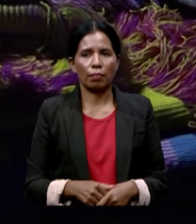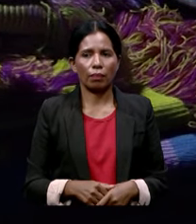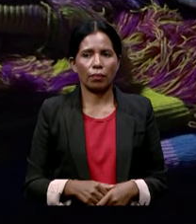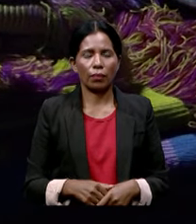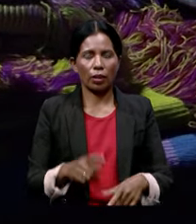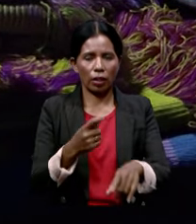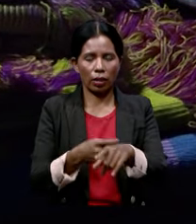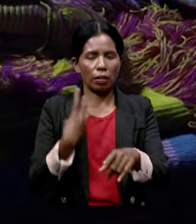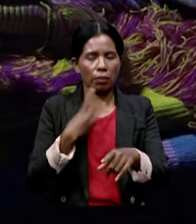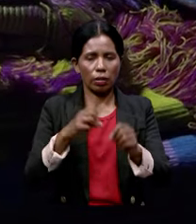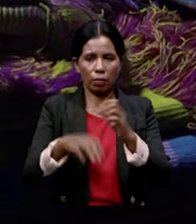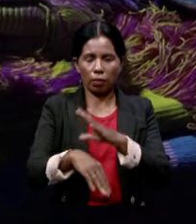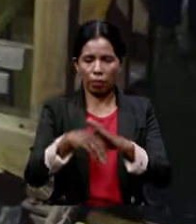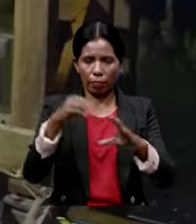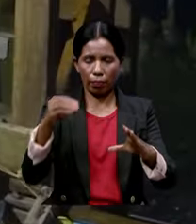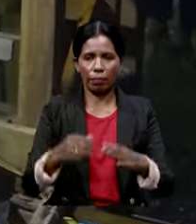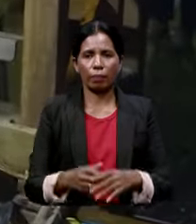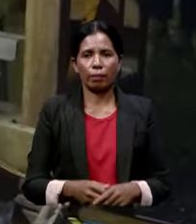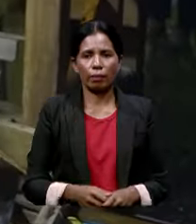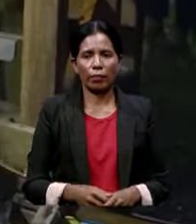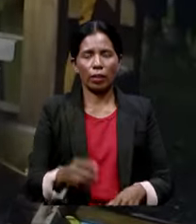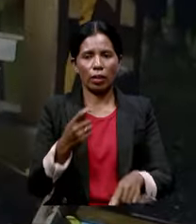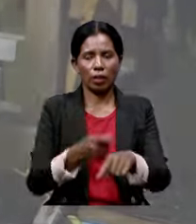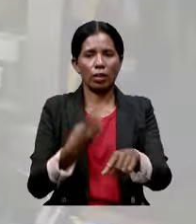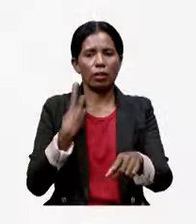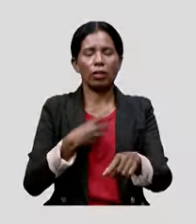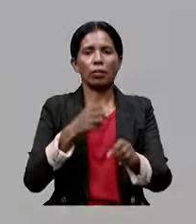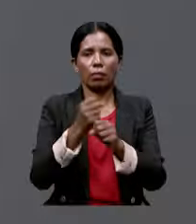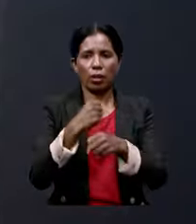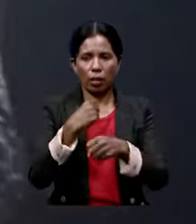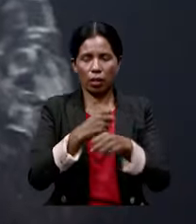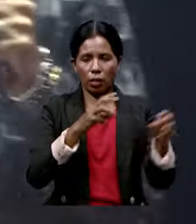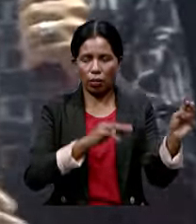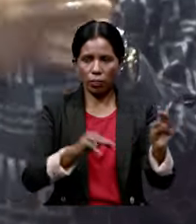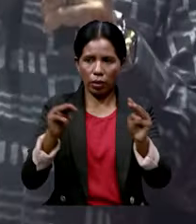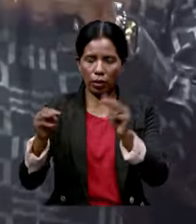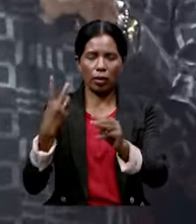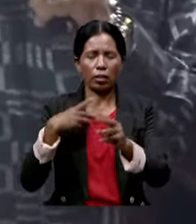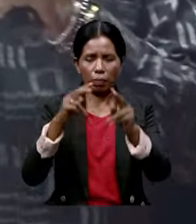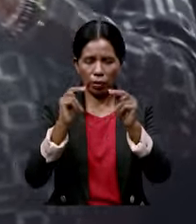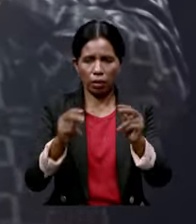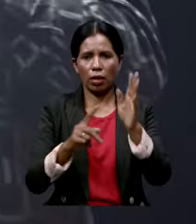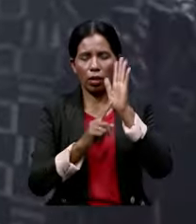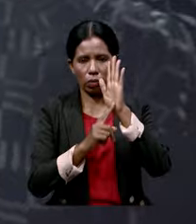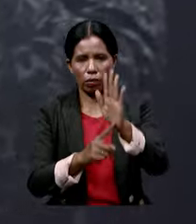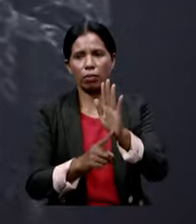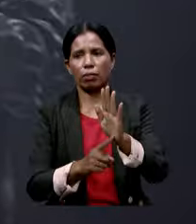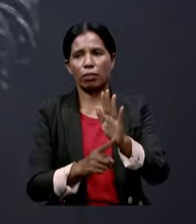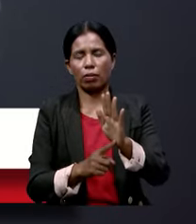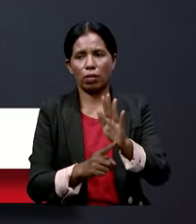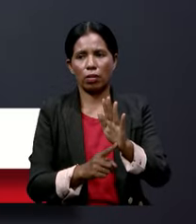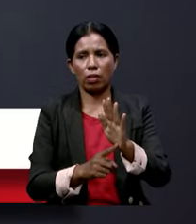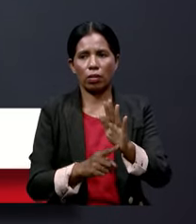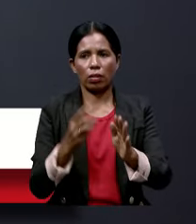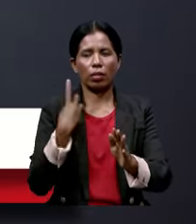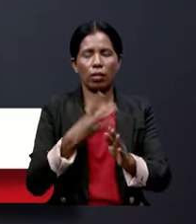Tempo para itabela Korea. Tempo para itabela halou na mudança, nebe ma kita precisa para tu hatudu kata Horai bokur